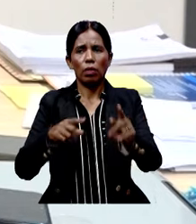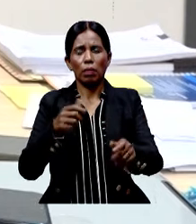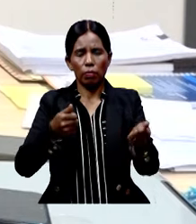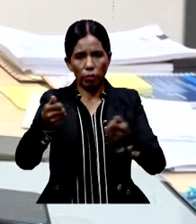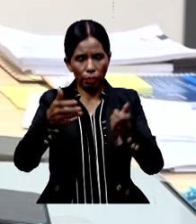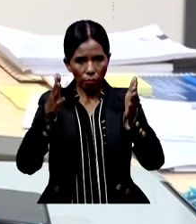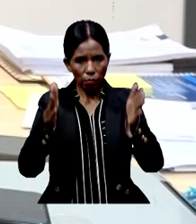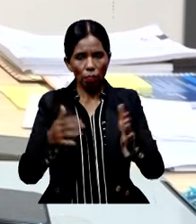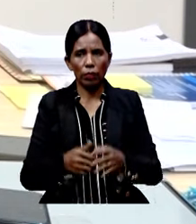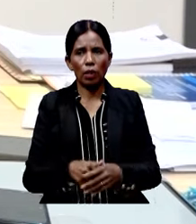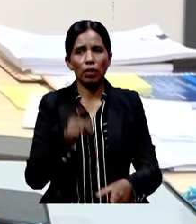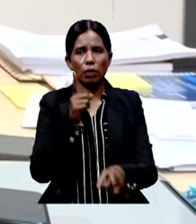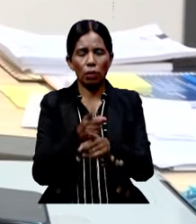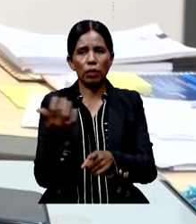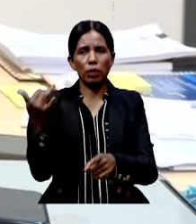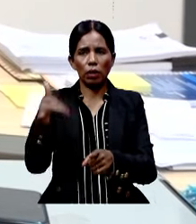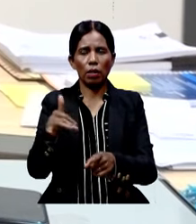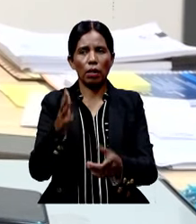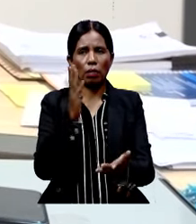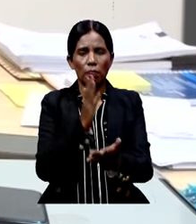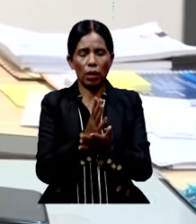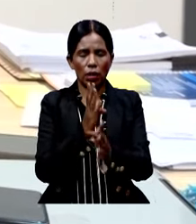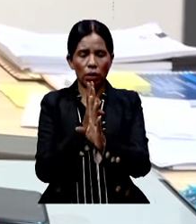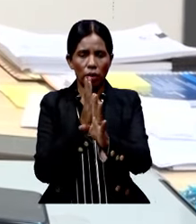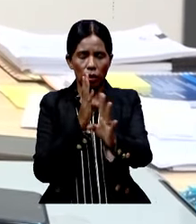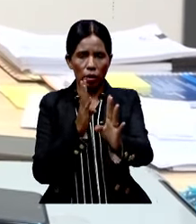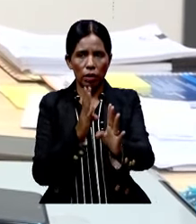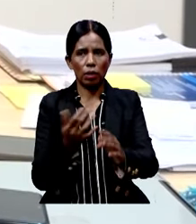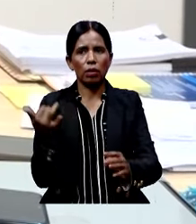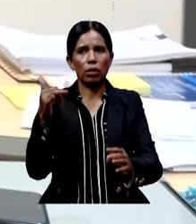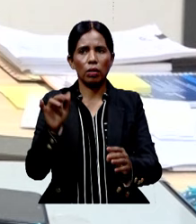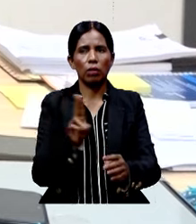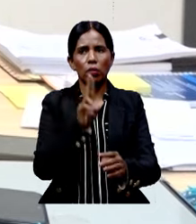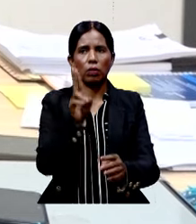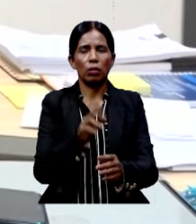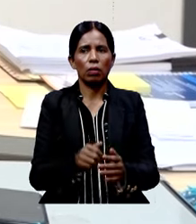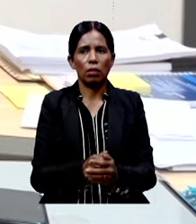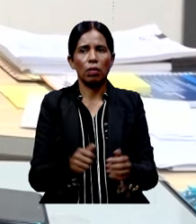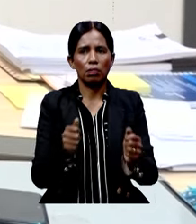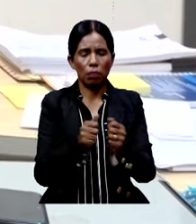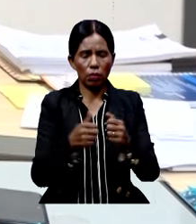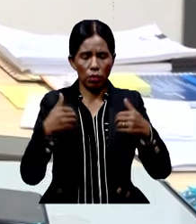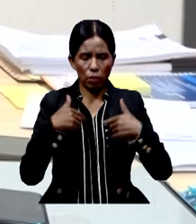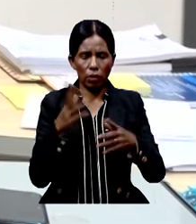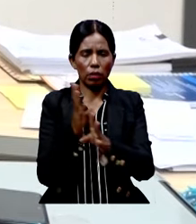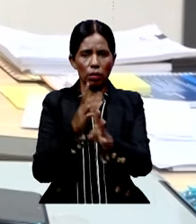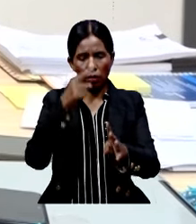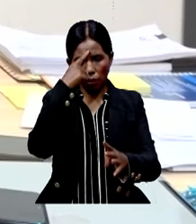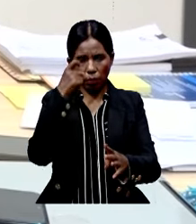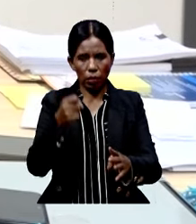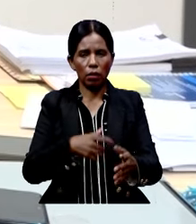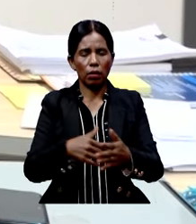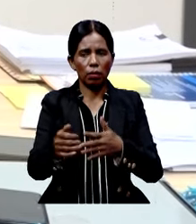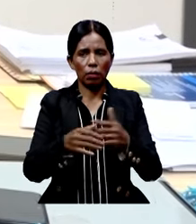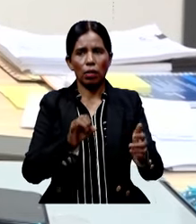sira lo lo se sira para ne para ia linha de red mas da larum se ocupa linha rua antau hamos engrafamento tamane maka da labar